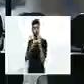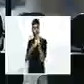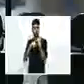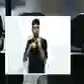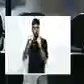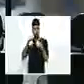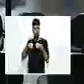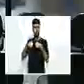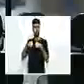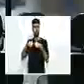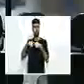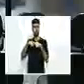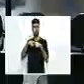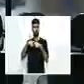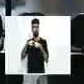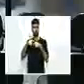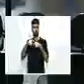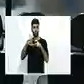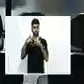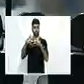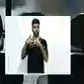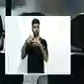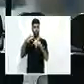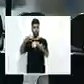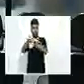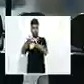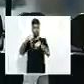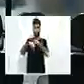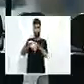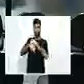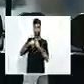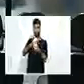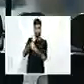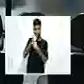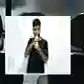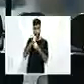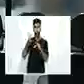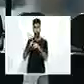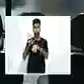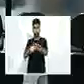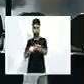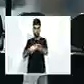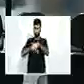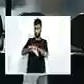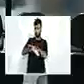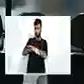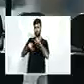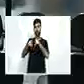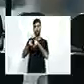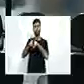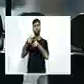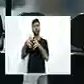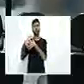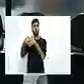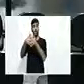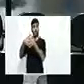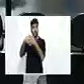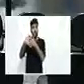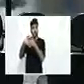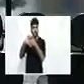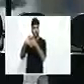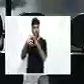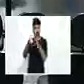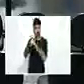kit de proteção igual a questão do varredor um kit dermatológico os caminhões do saai